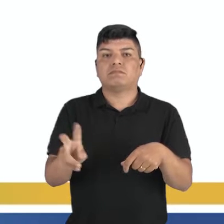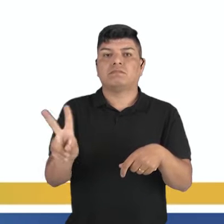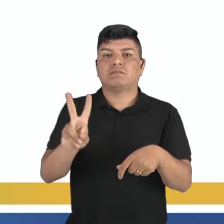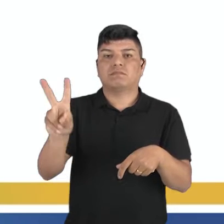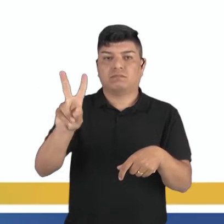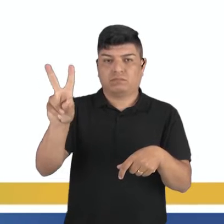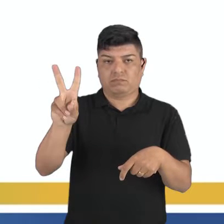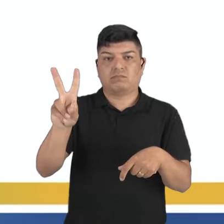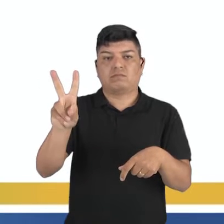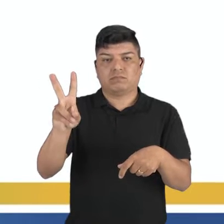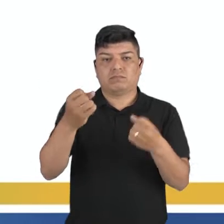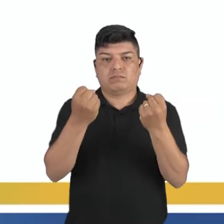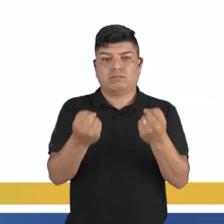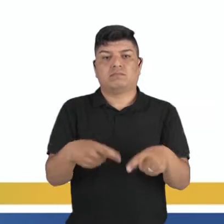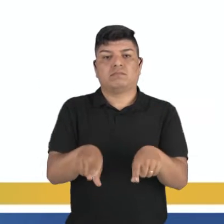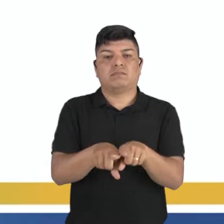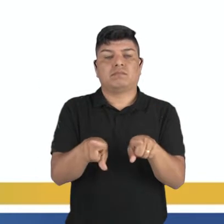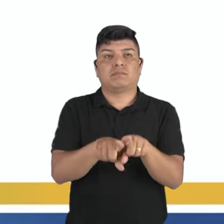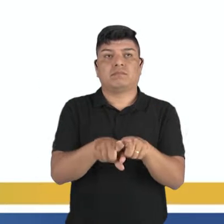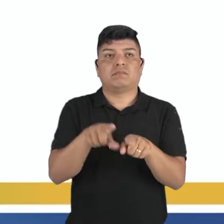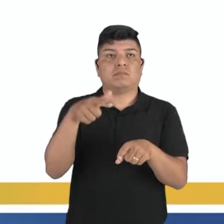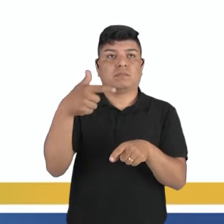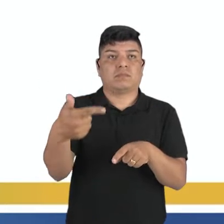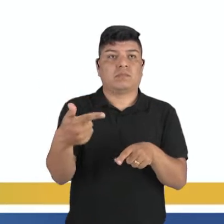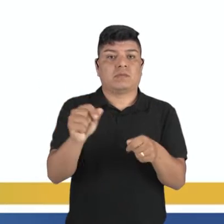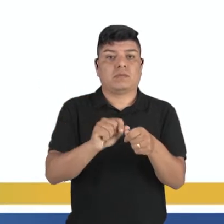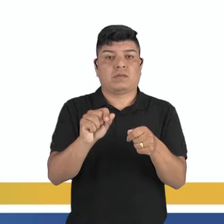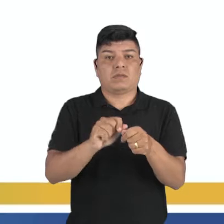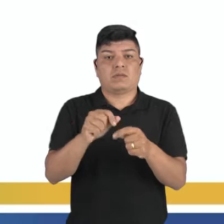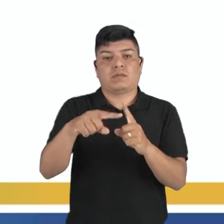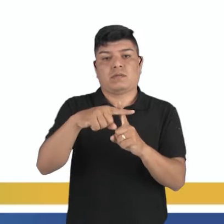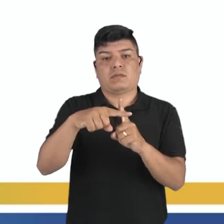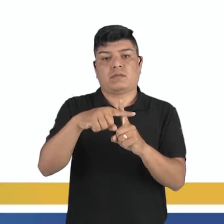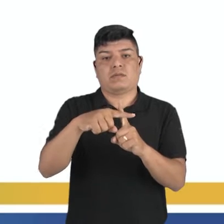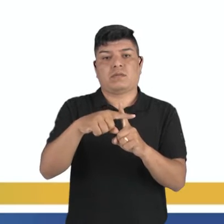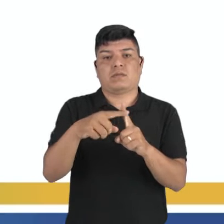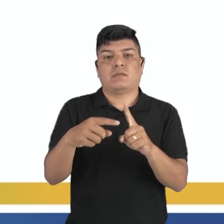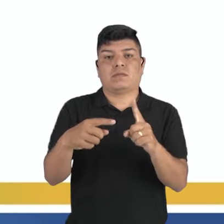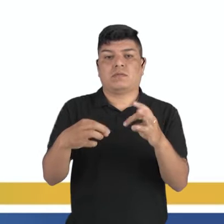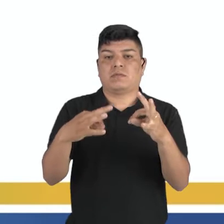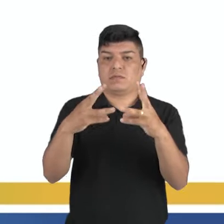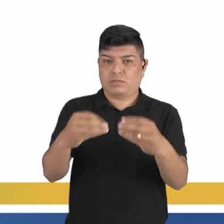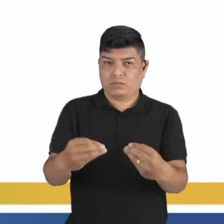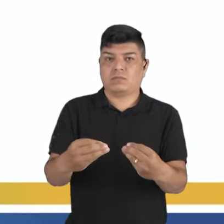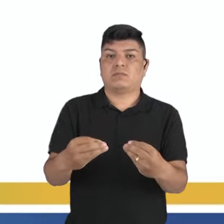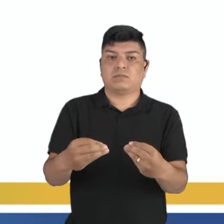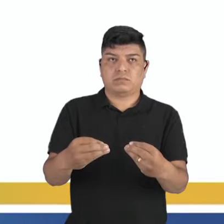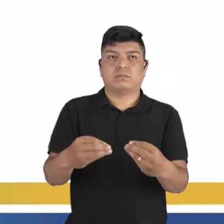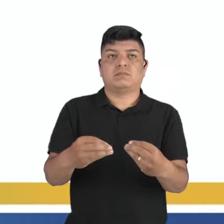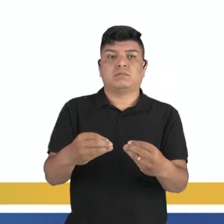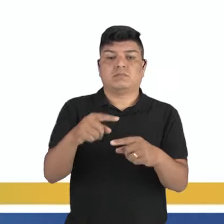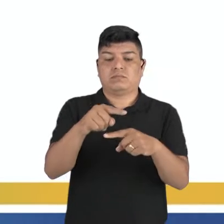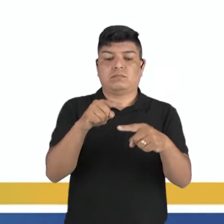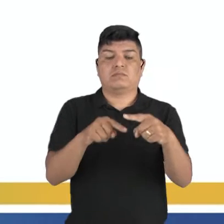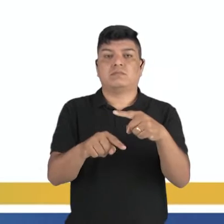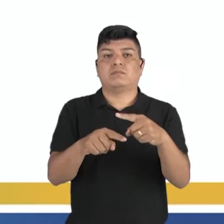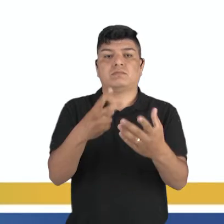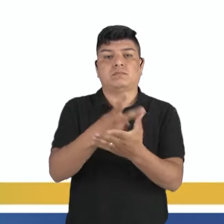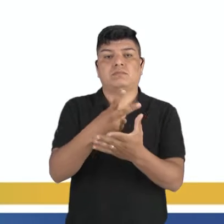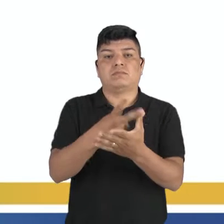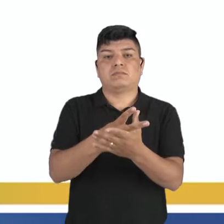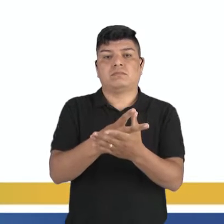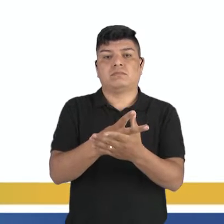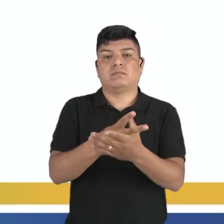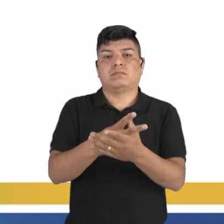pelo seu respectivo peso e realizar um somatório entre esses produtos, e dividir